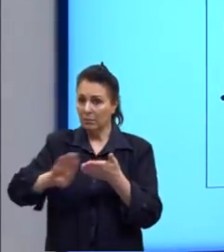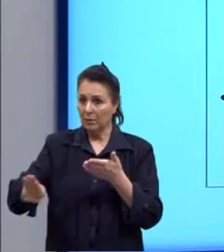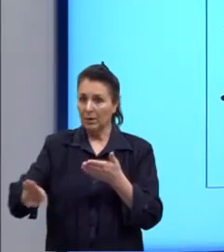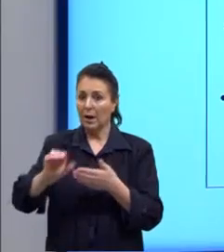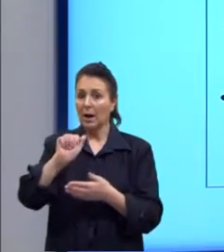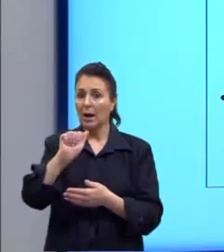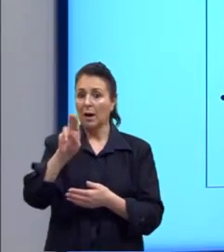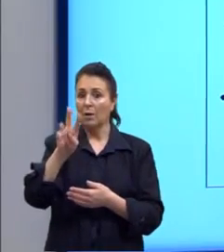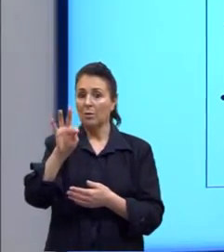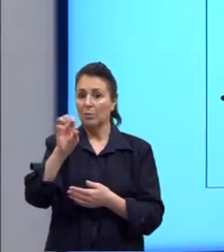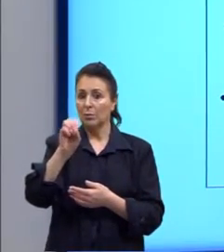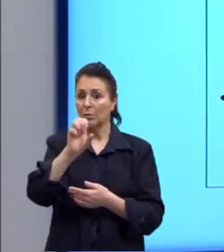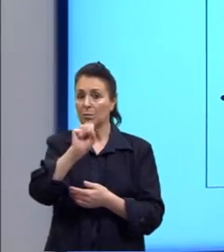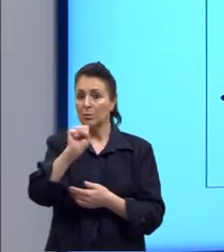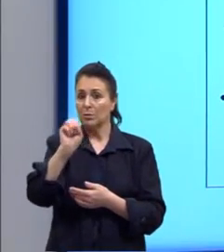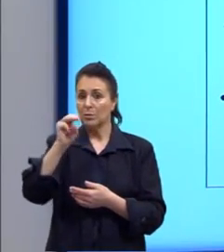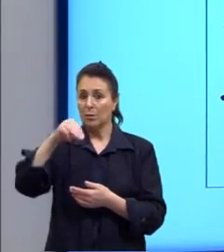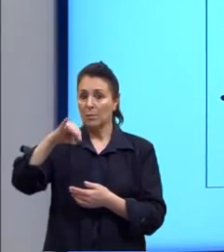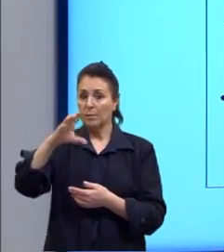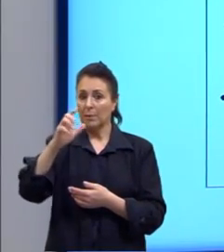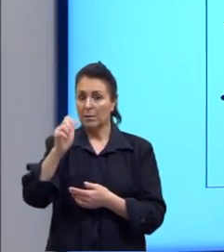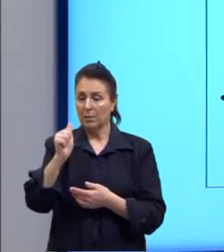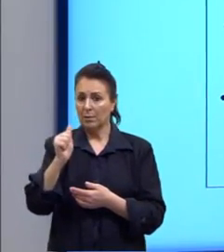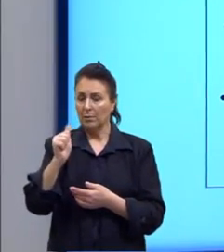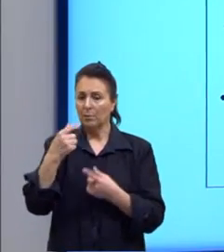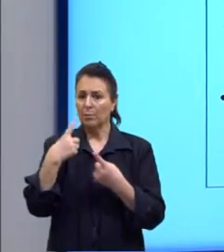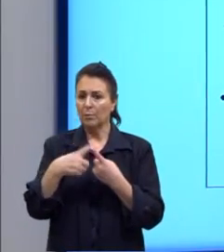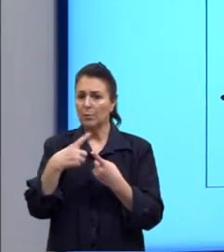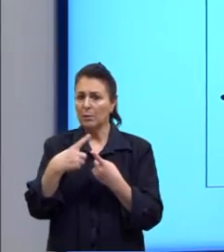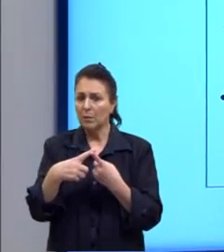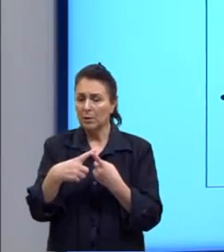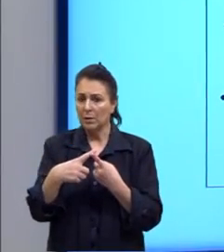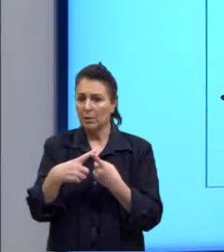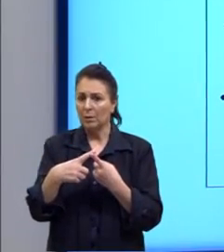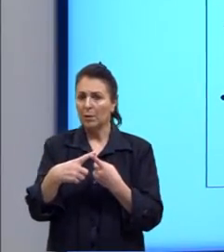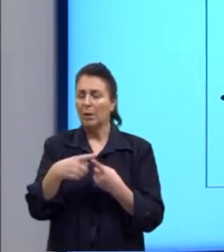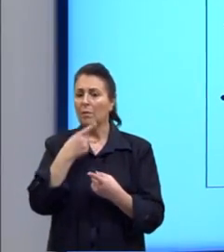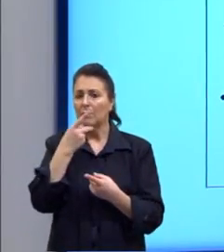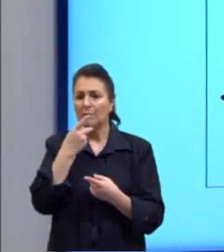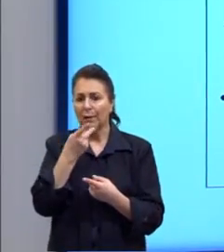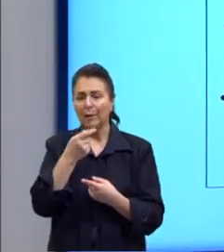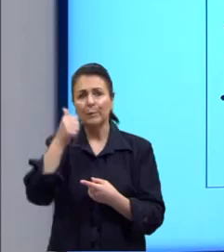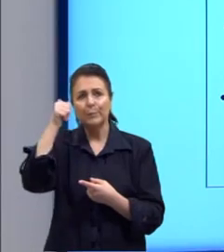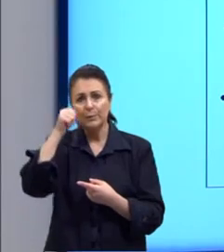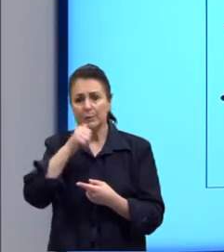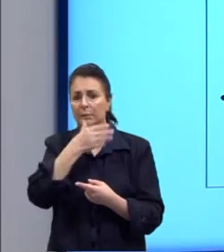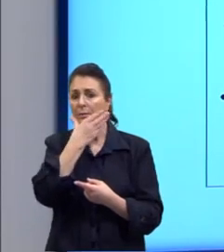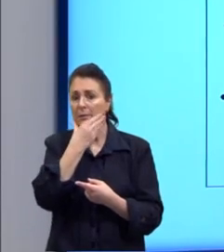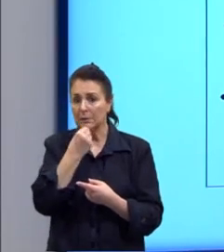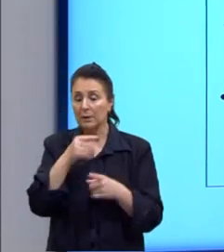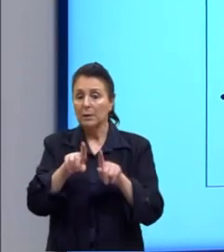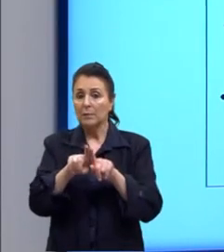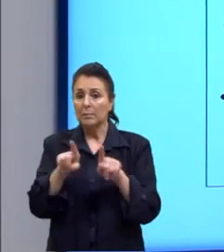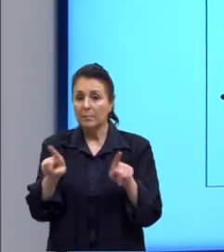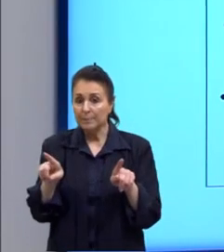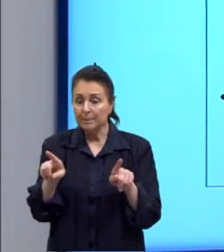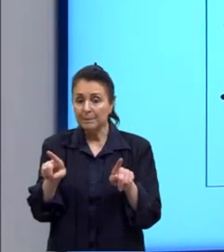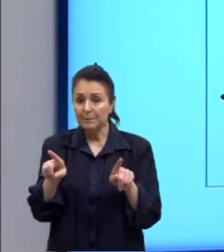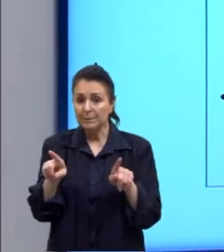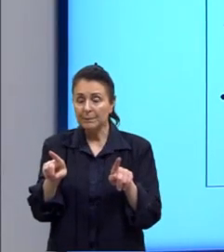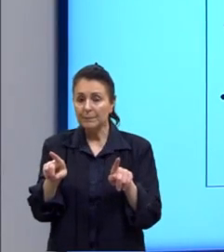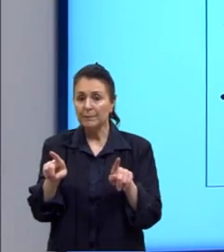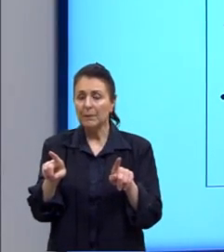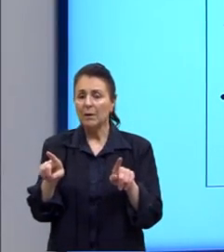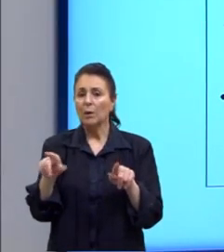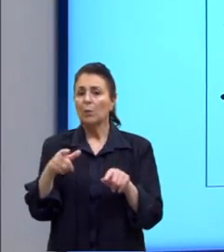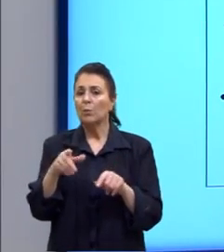autossômica dominante autossômica porque aqui tá falando bastante em sexo não é o sexo tá em questão Então como se fala